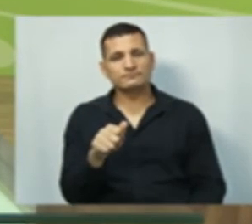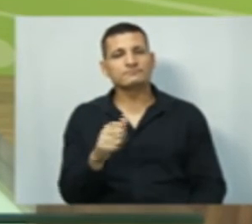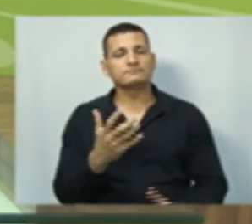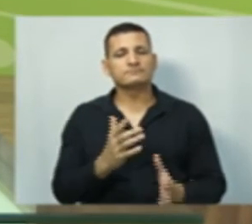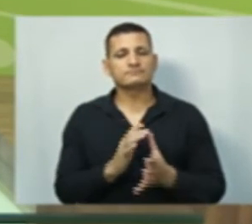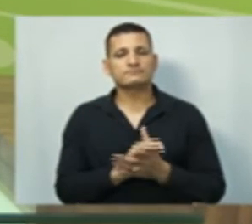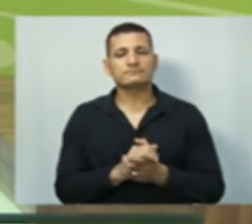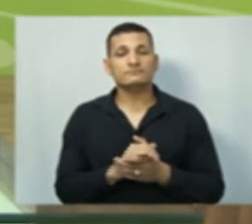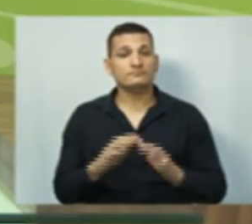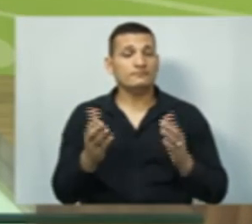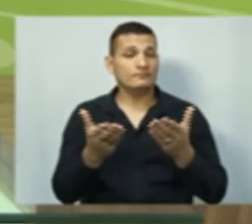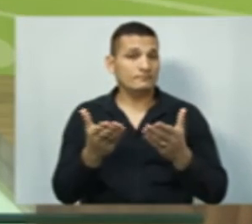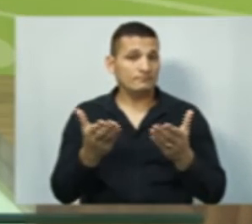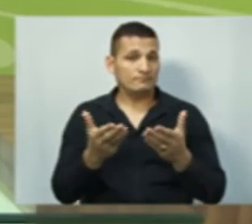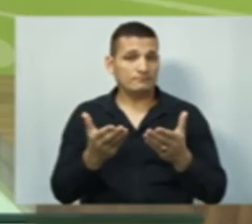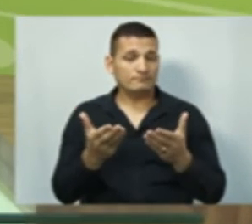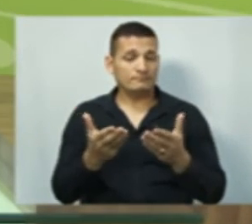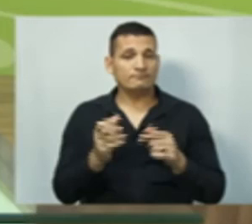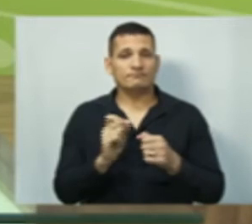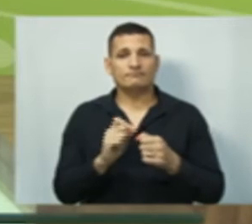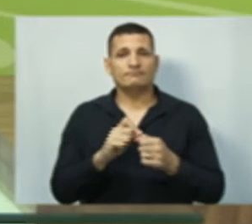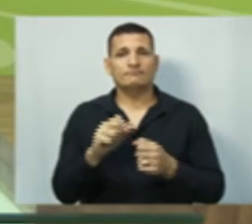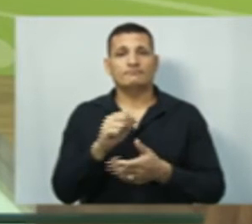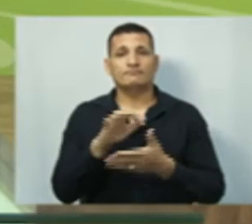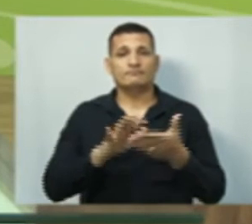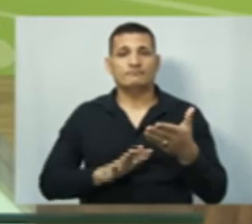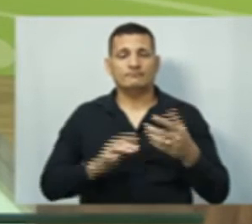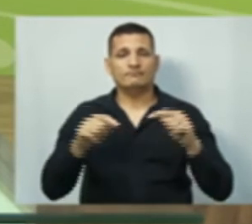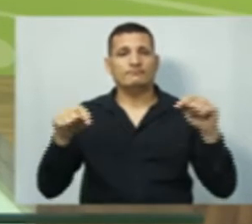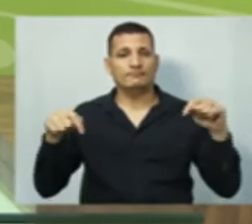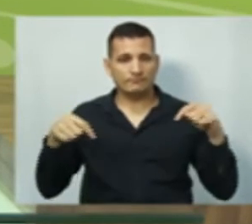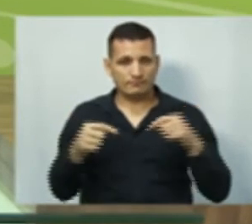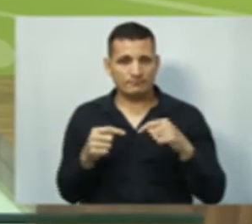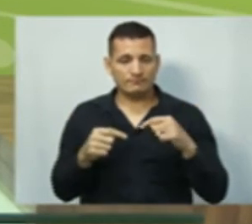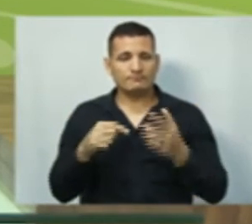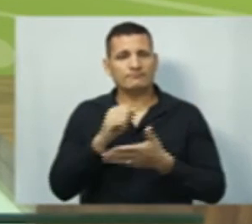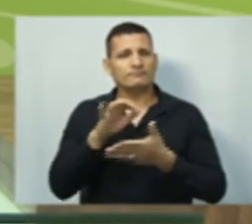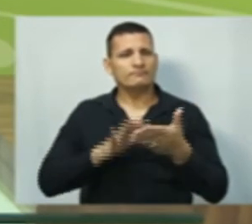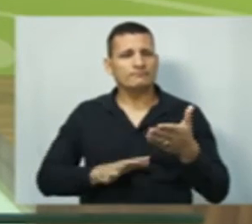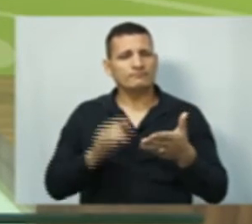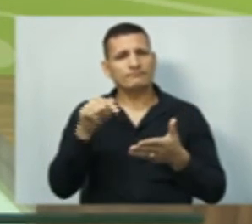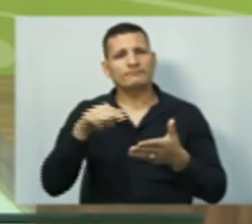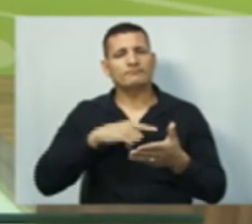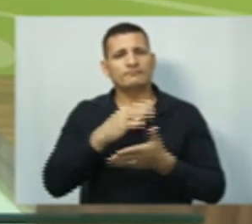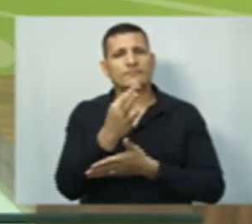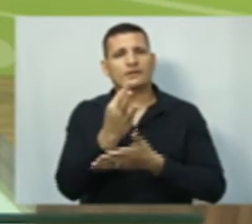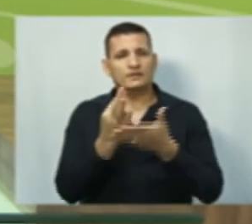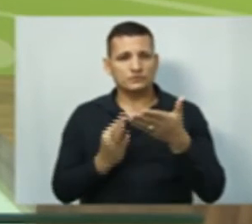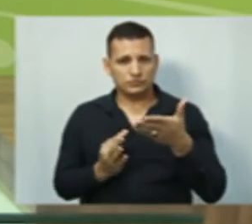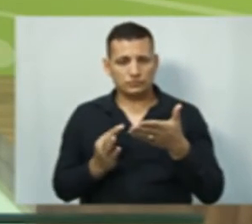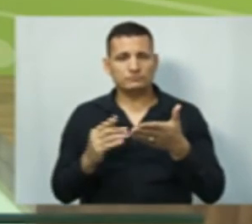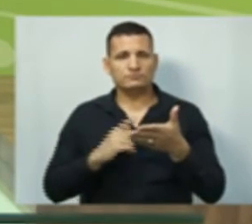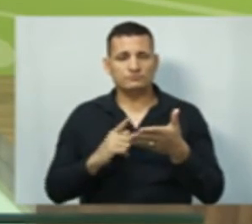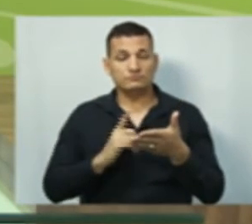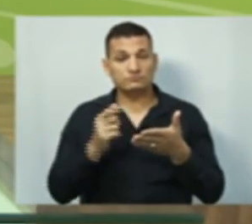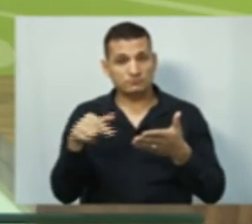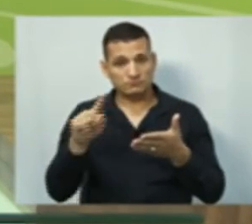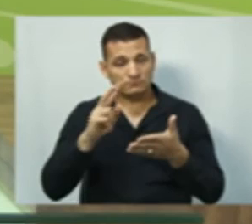né? Agora a gente vai para a nossa atividade de sala. A nossa atividade de sala tem um texto. O texto ele deve ser